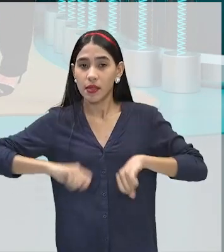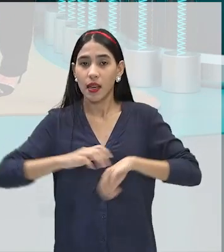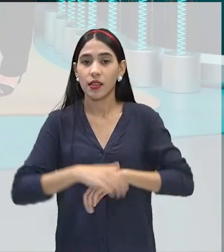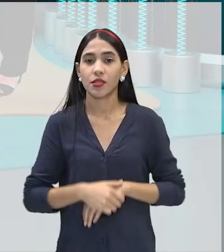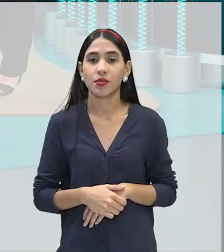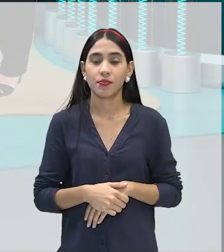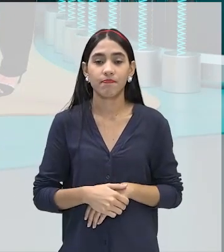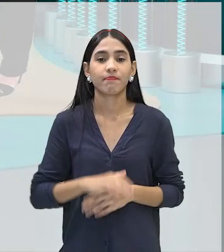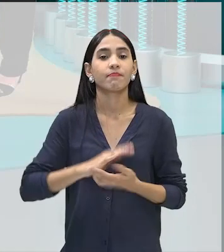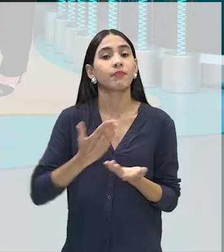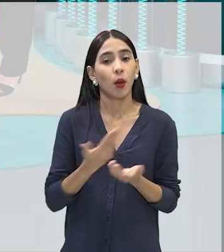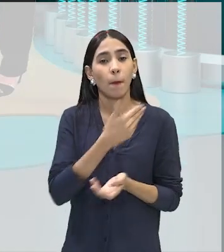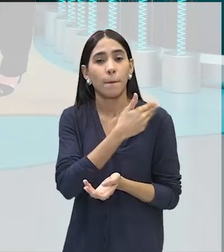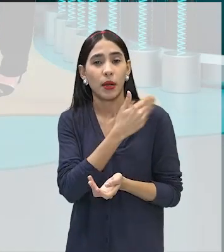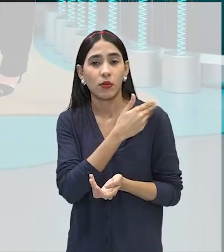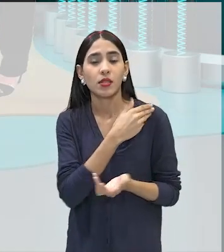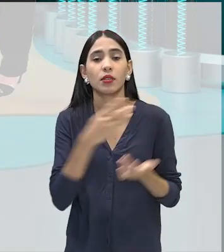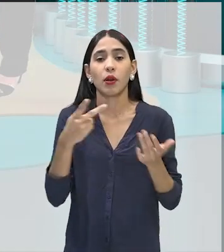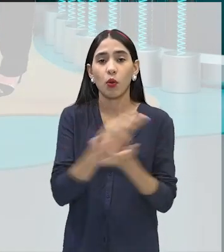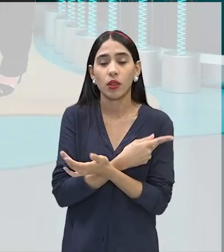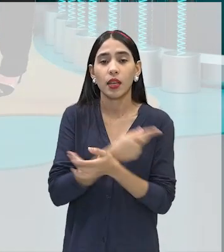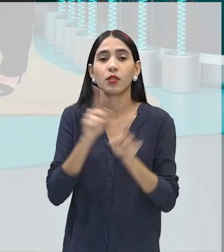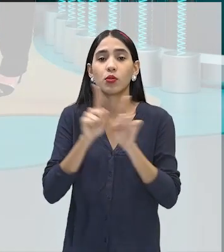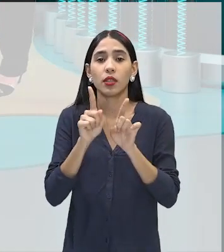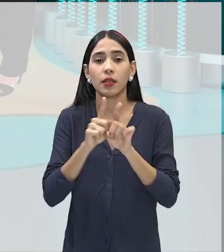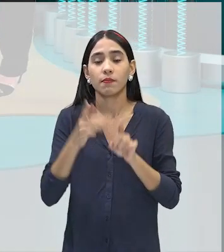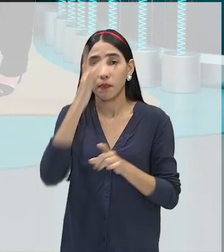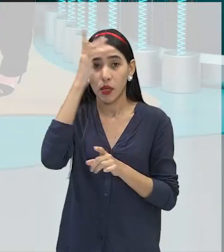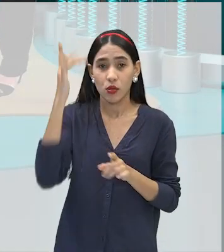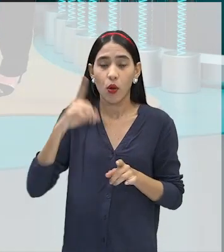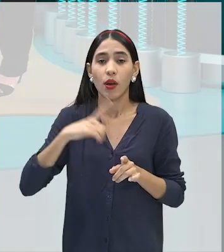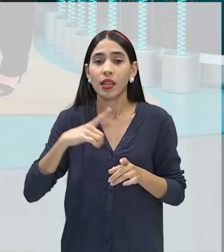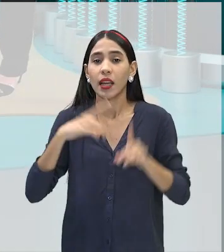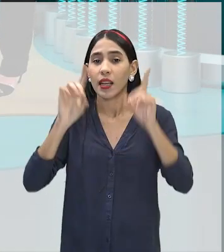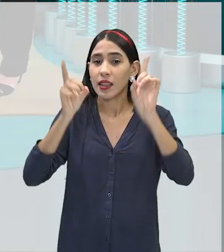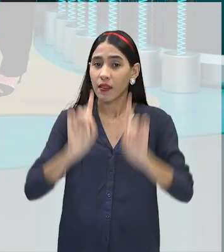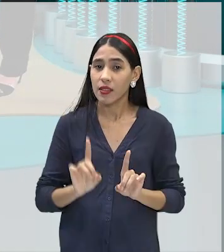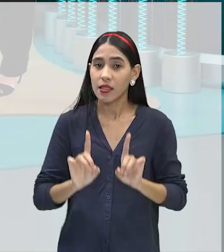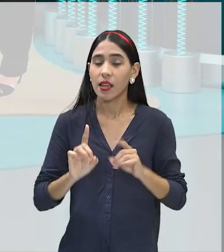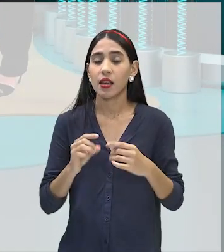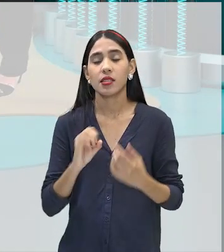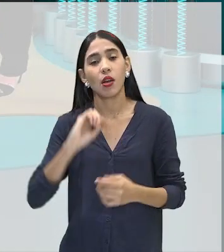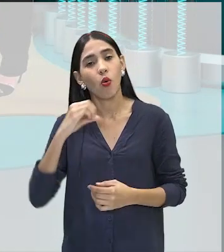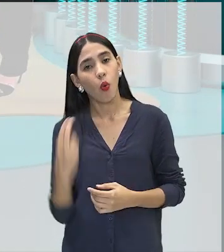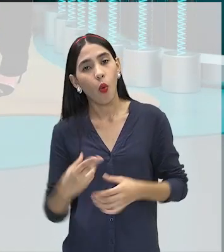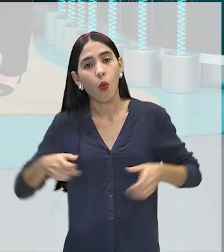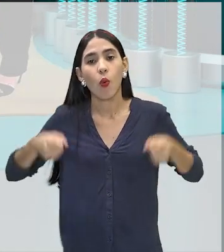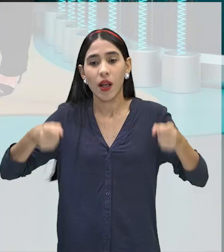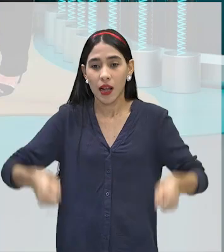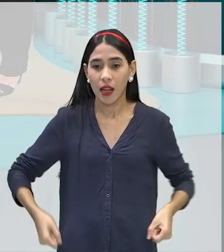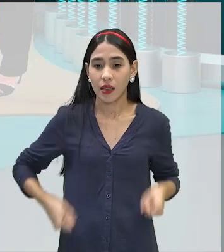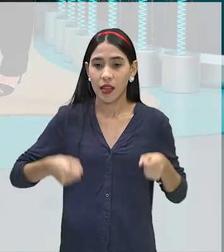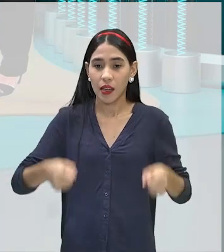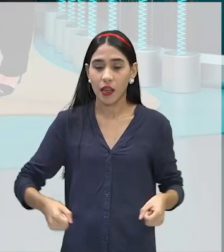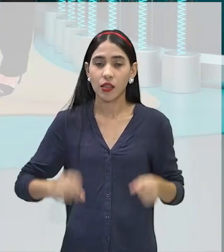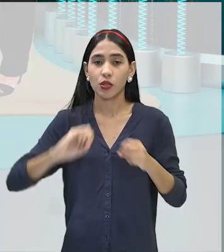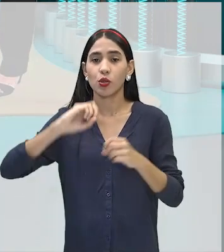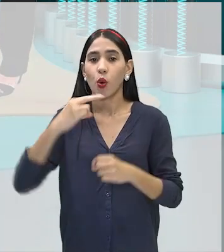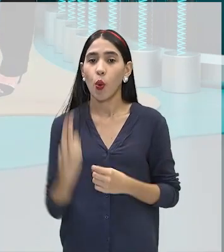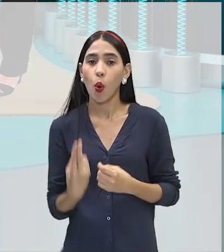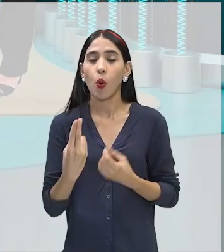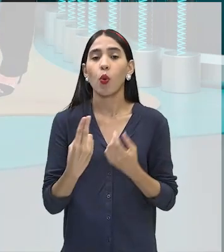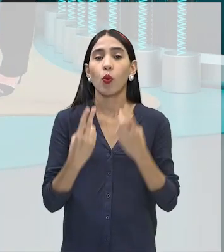esse preconceito ocorre aí com as pessoas que têm algum tipo de deficiência, ou que são cadeirantes, ou que têm